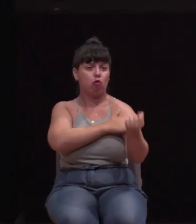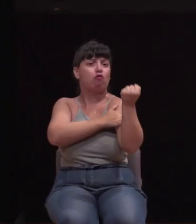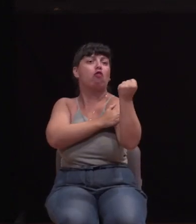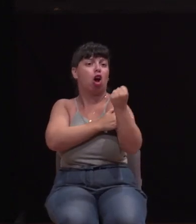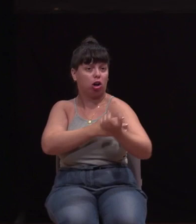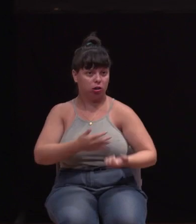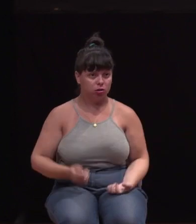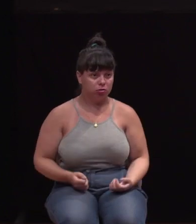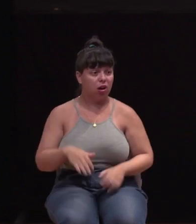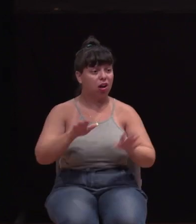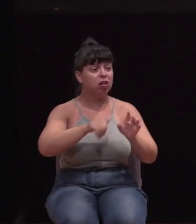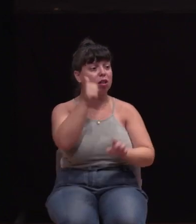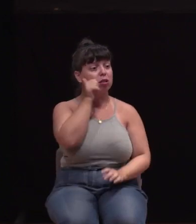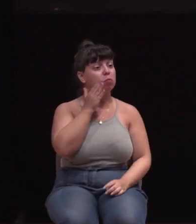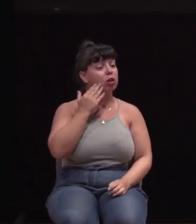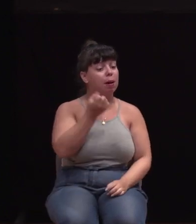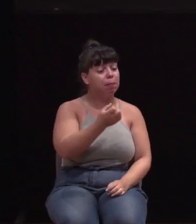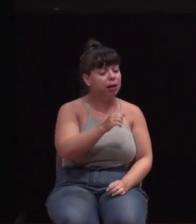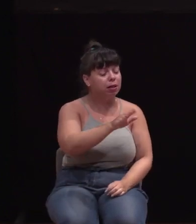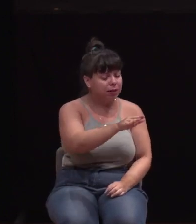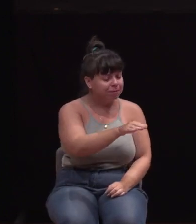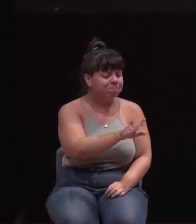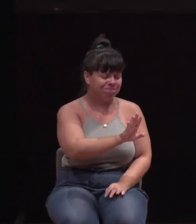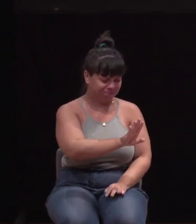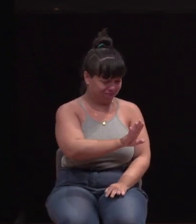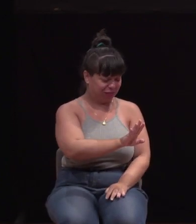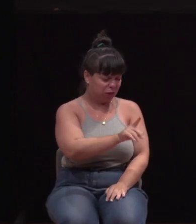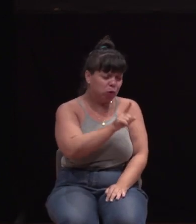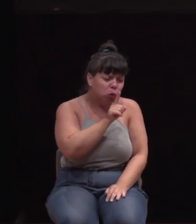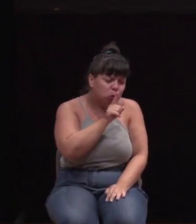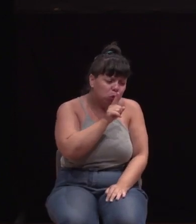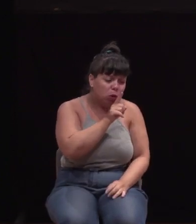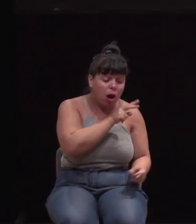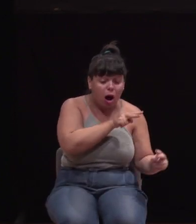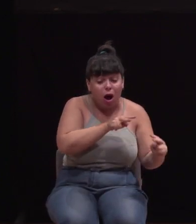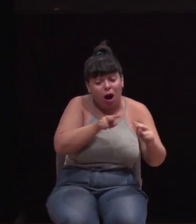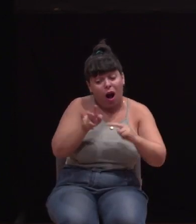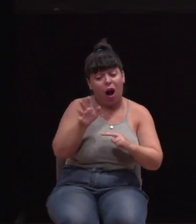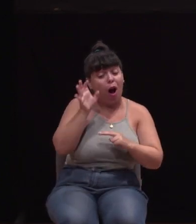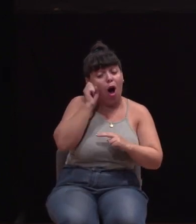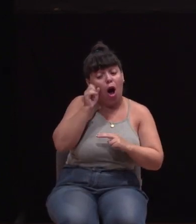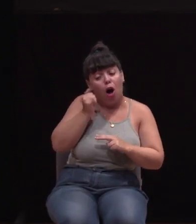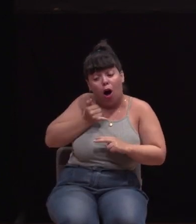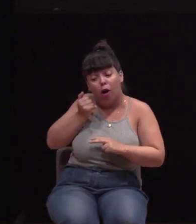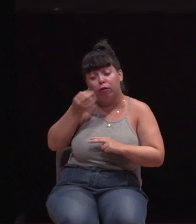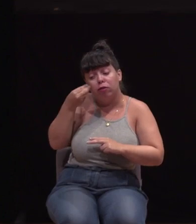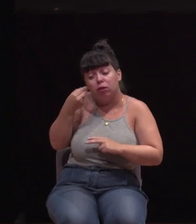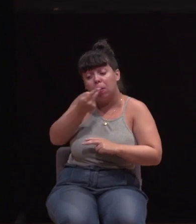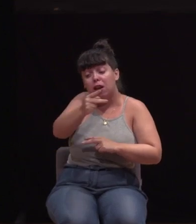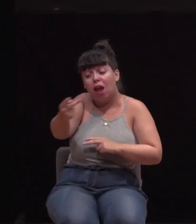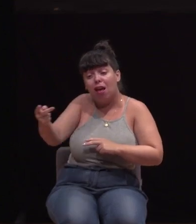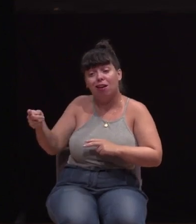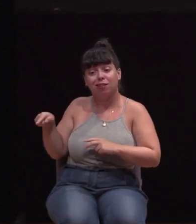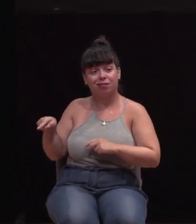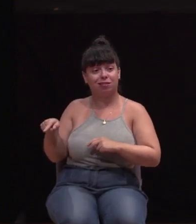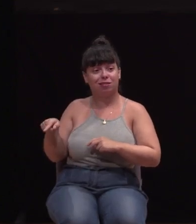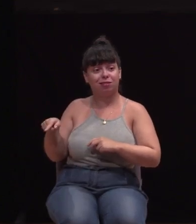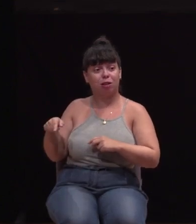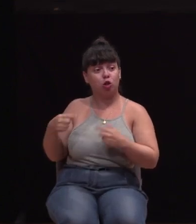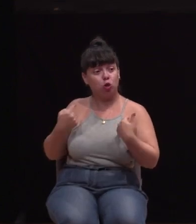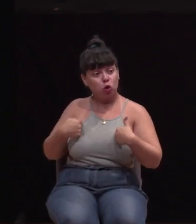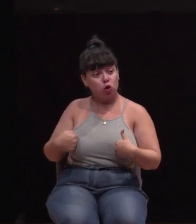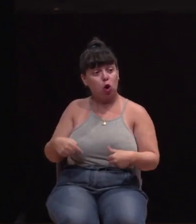E, às vezes, as mulheres brancas precisam ser convidadas a ficar em silêncio e ouvir as narrativas e as experiências desses corpos